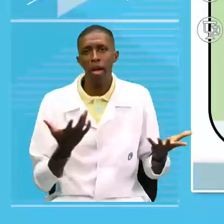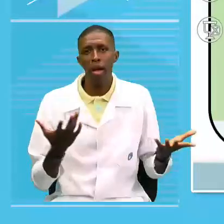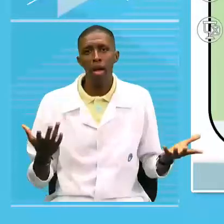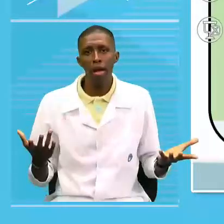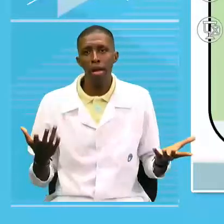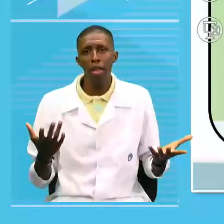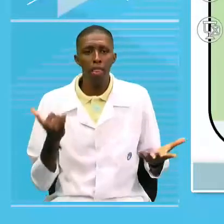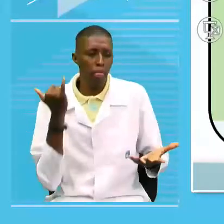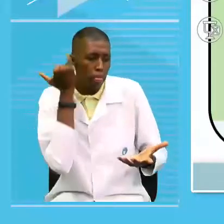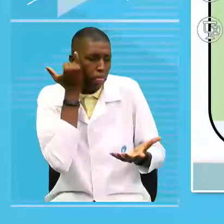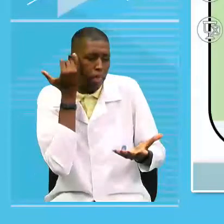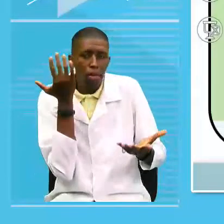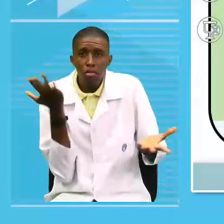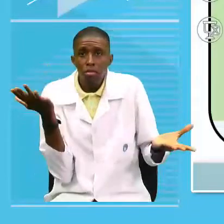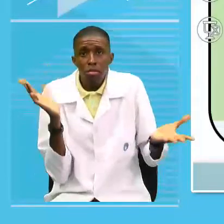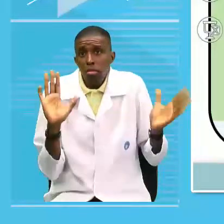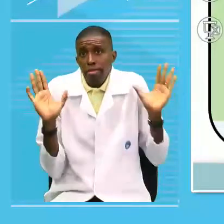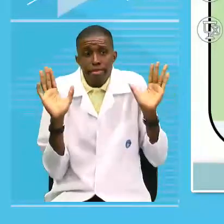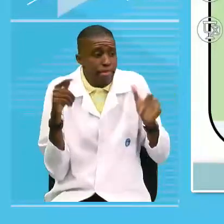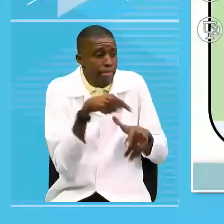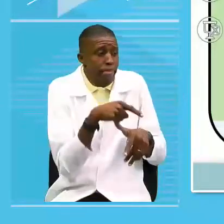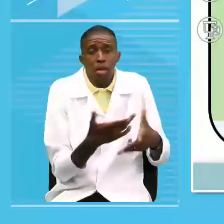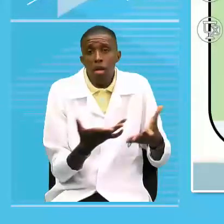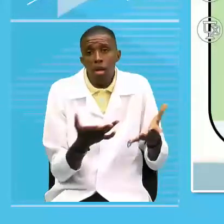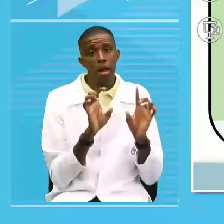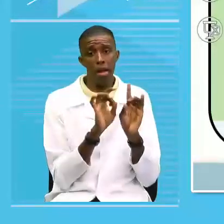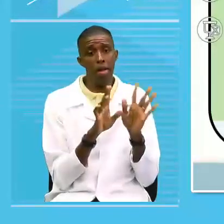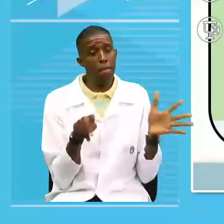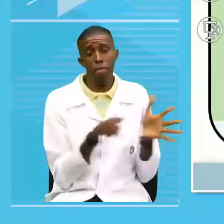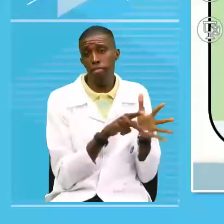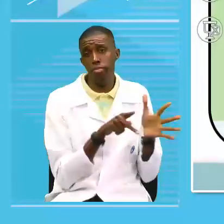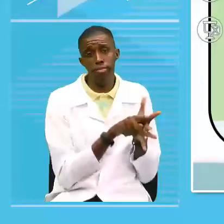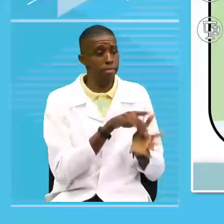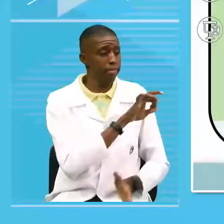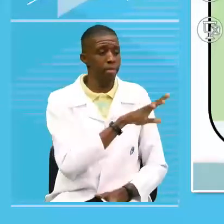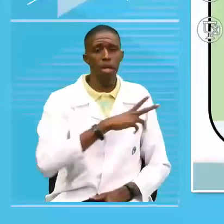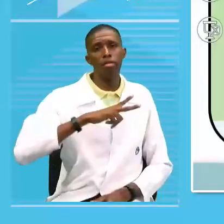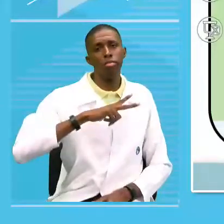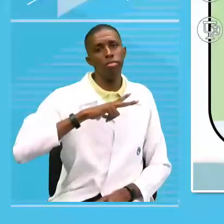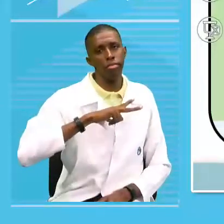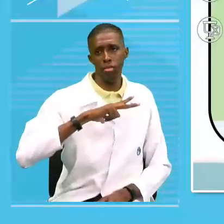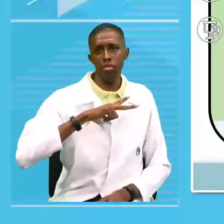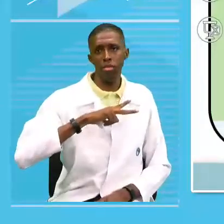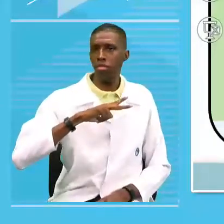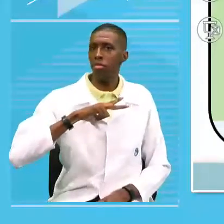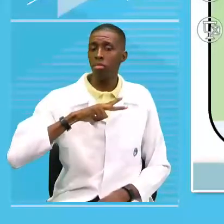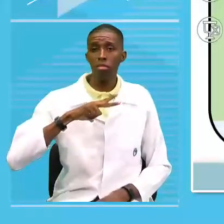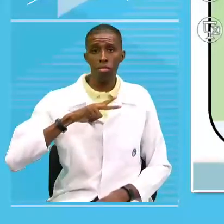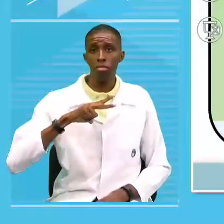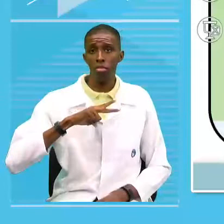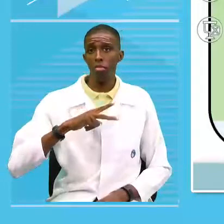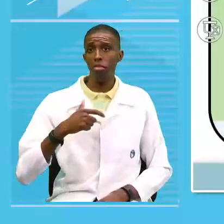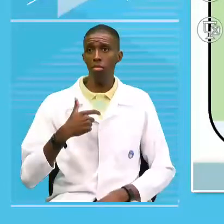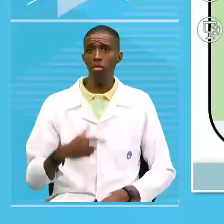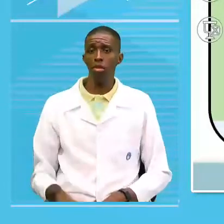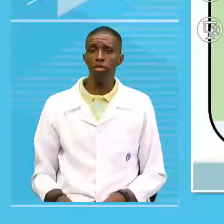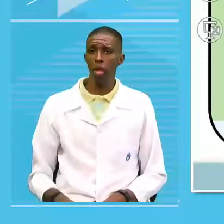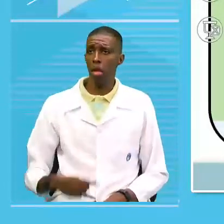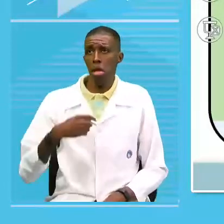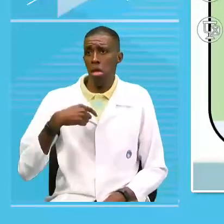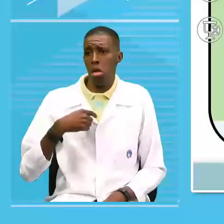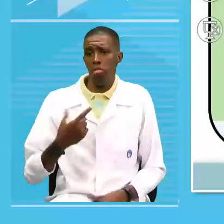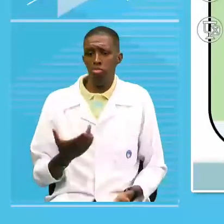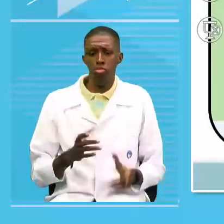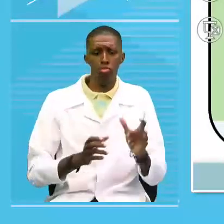pensam igual a mim e sinceramente gente nem é legal porque se todo mundo que eu convivo pensa igual